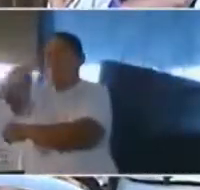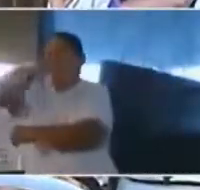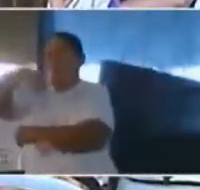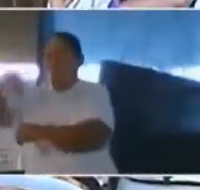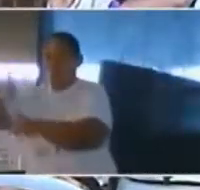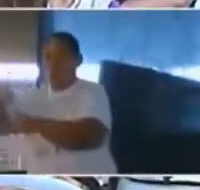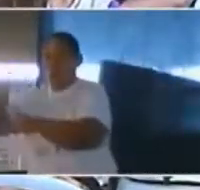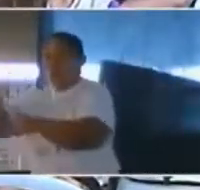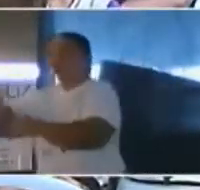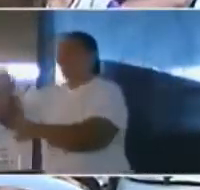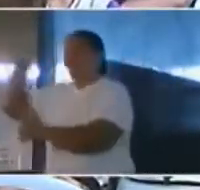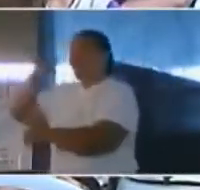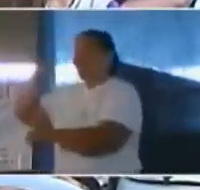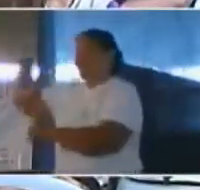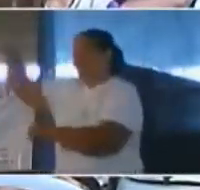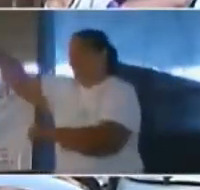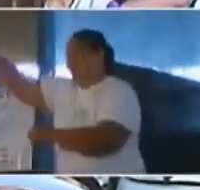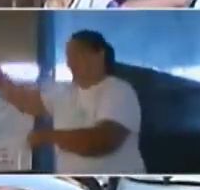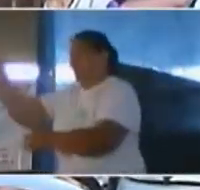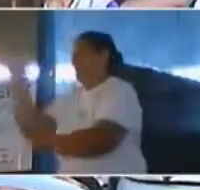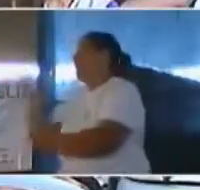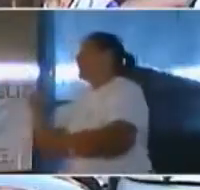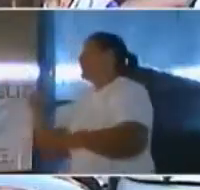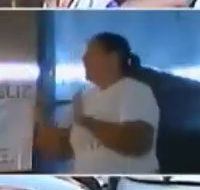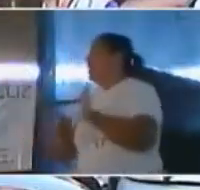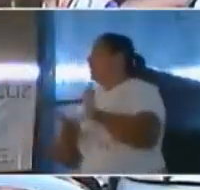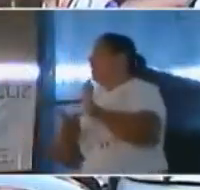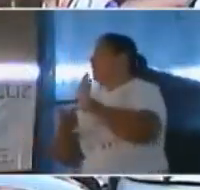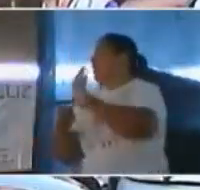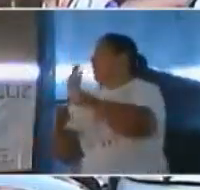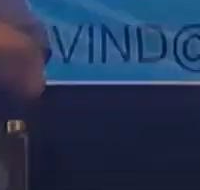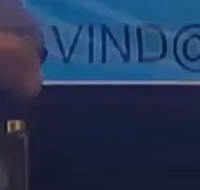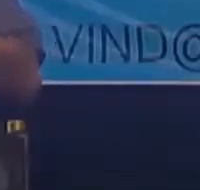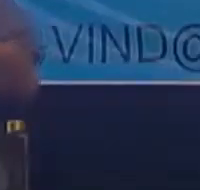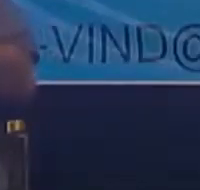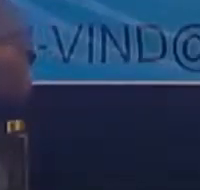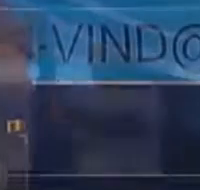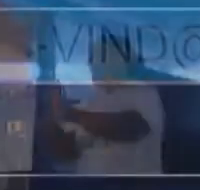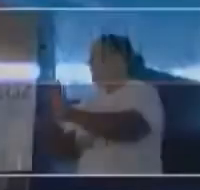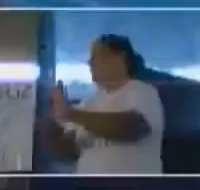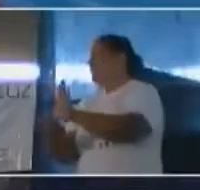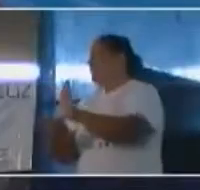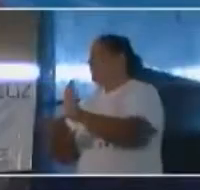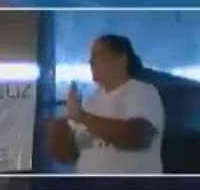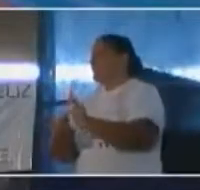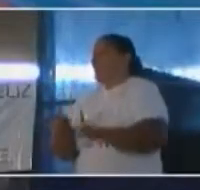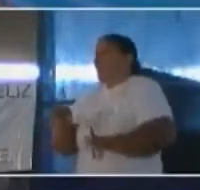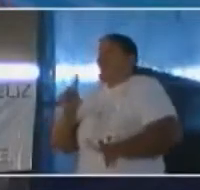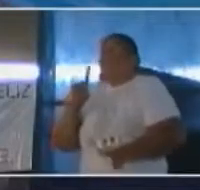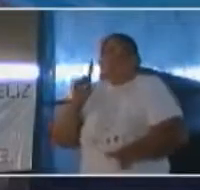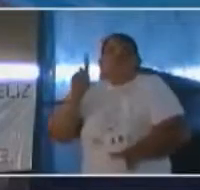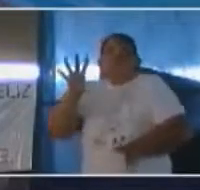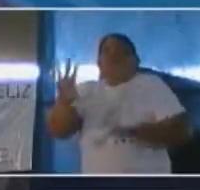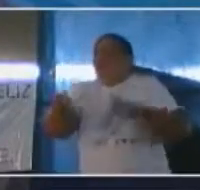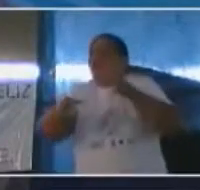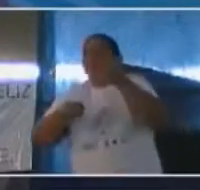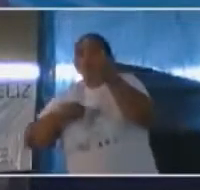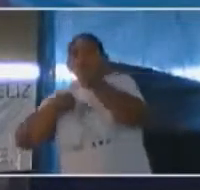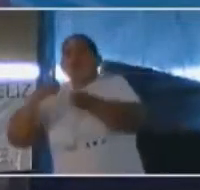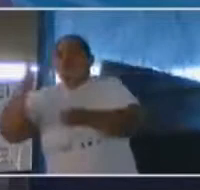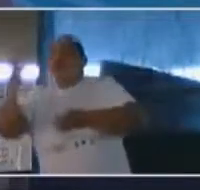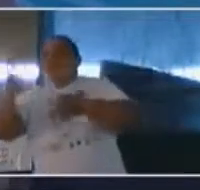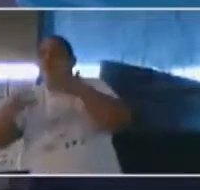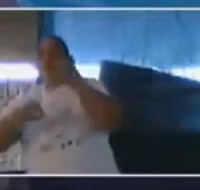somar-se aquilo que já está lá, gostaria de mostrar o que eu consegui catar em alguns minutos